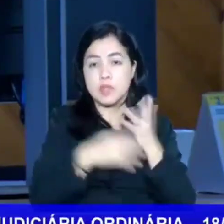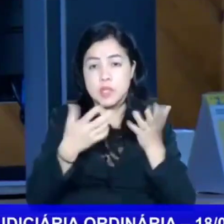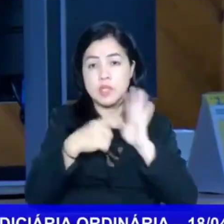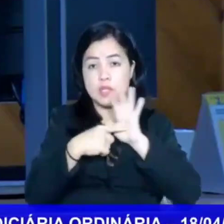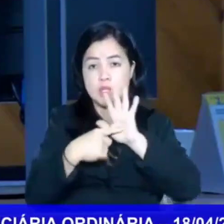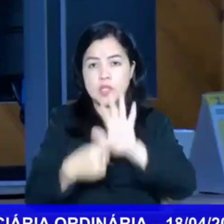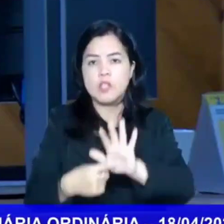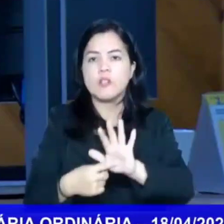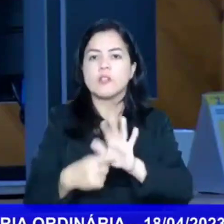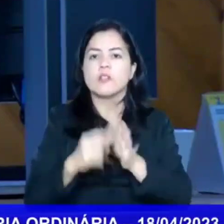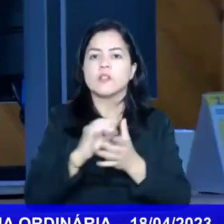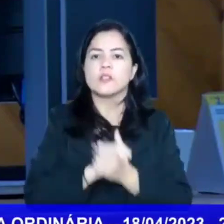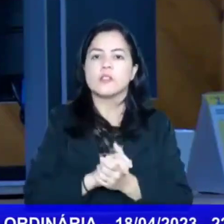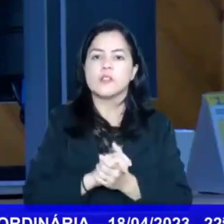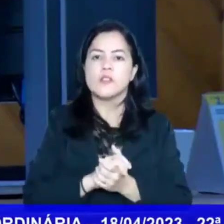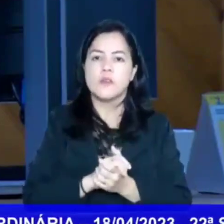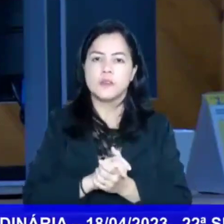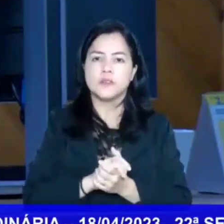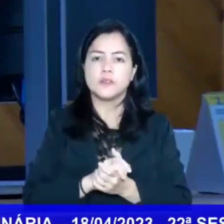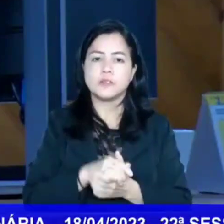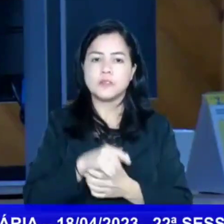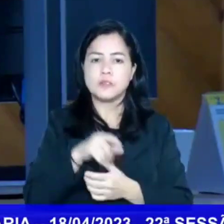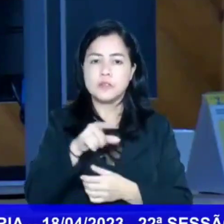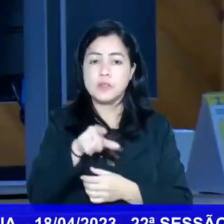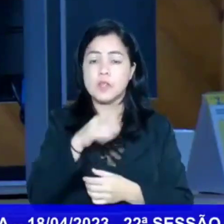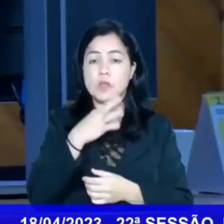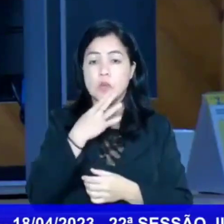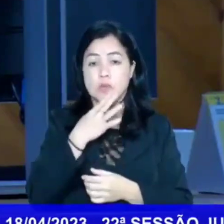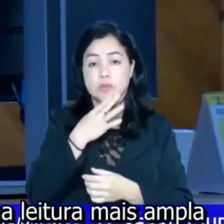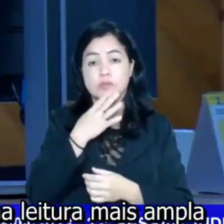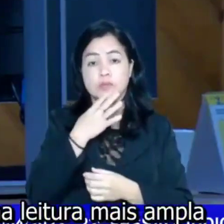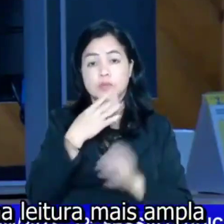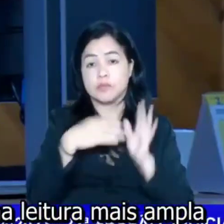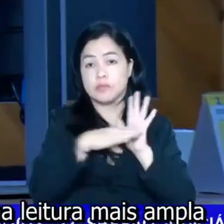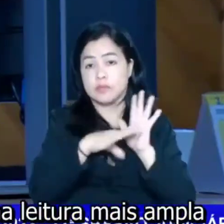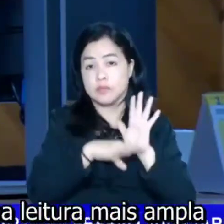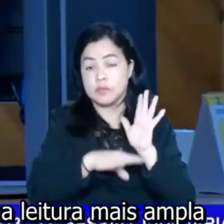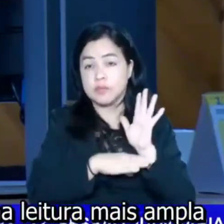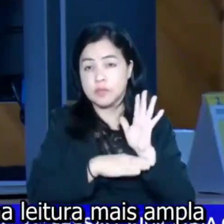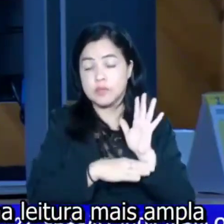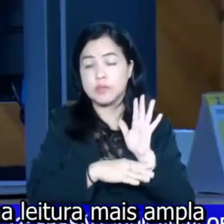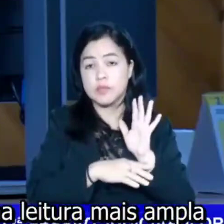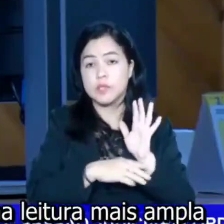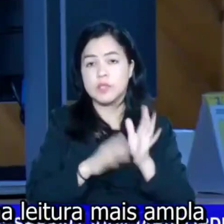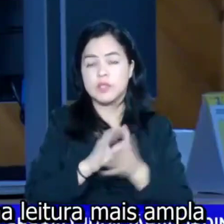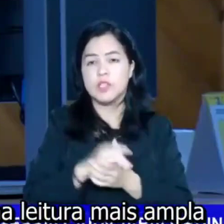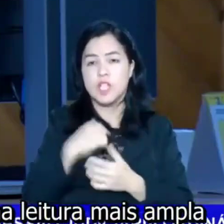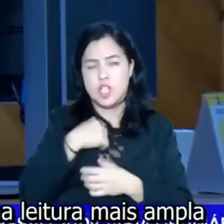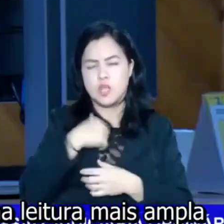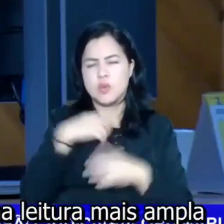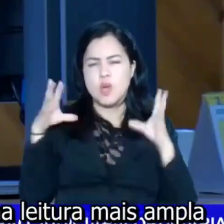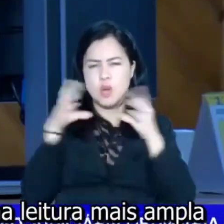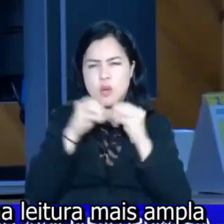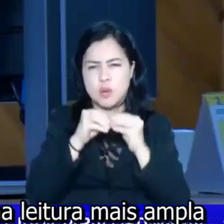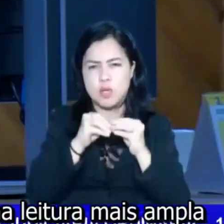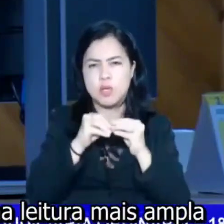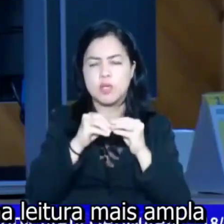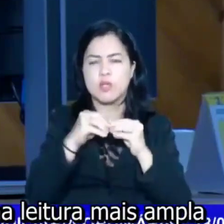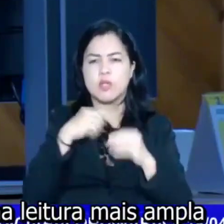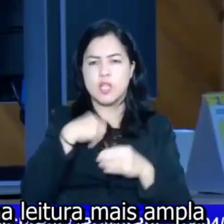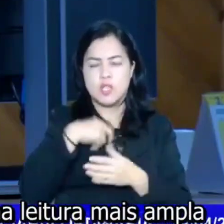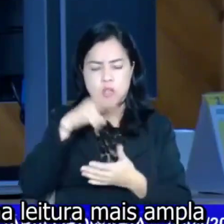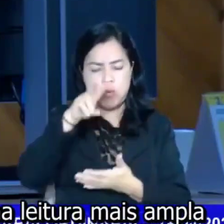registrar, na questão do conhecimento, alguns fatos, e vou tentar fazer resumidamente. Eu fiz